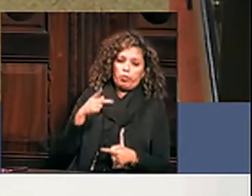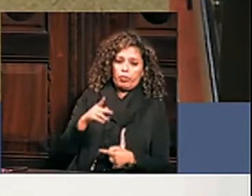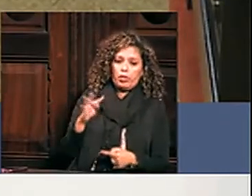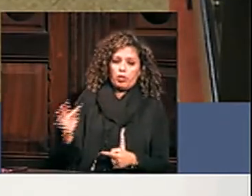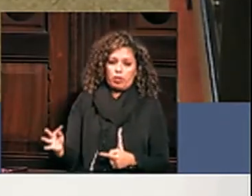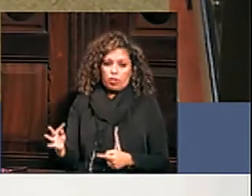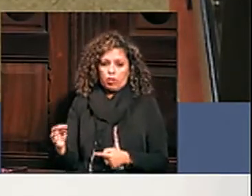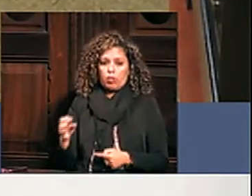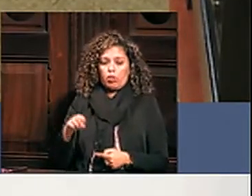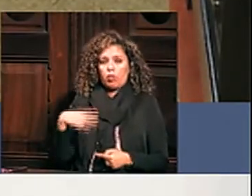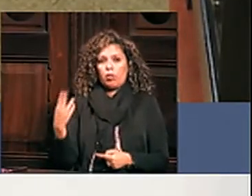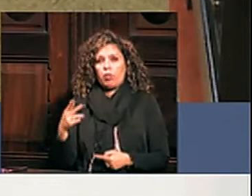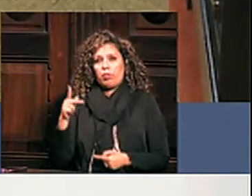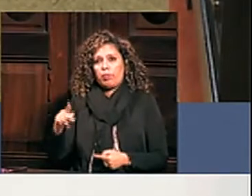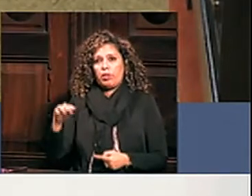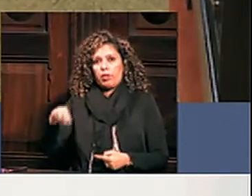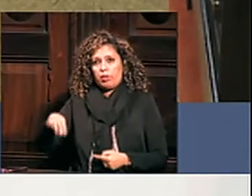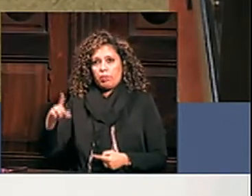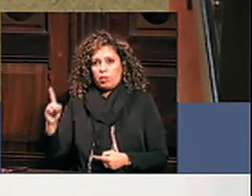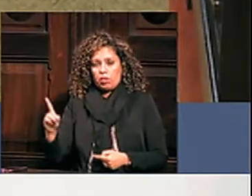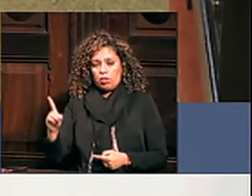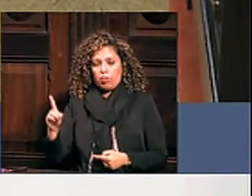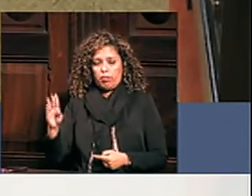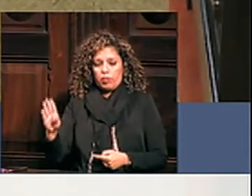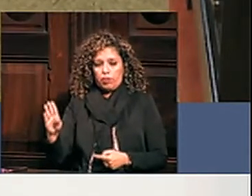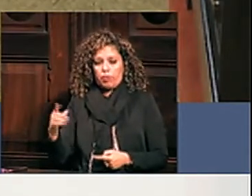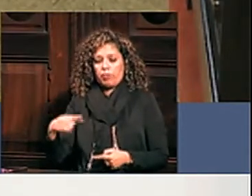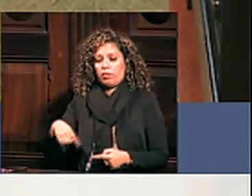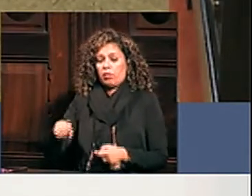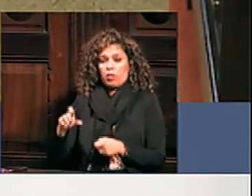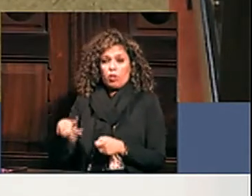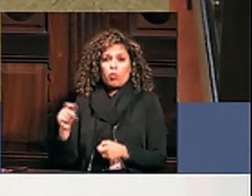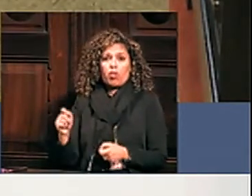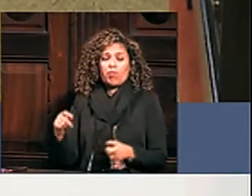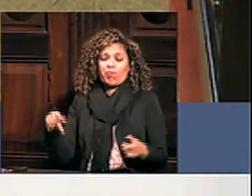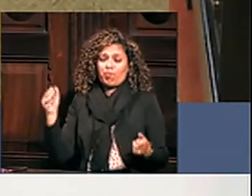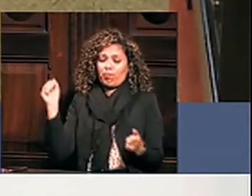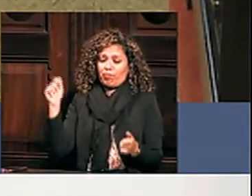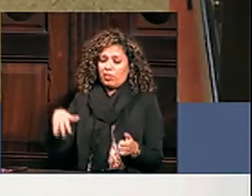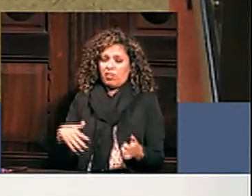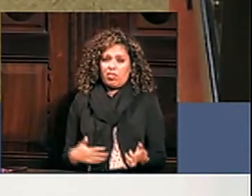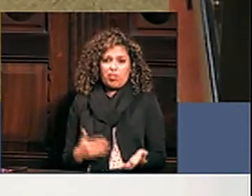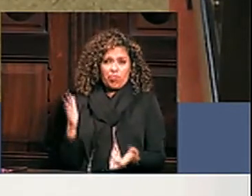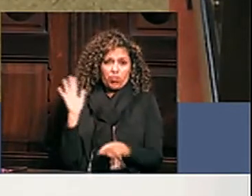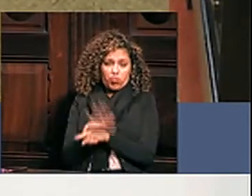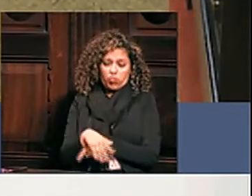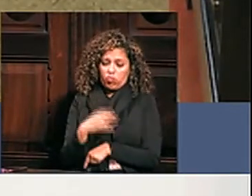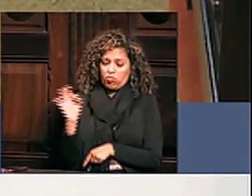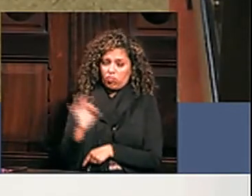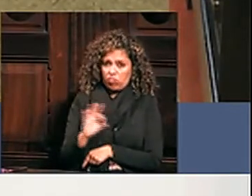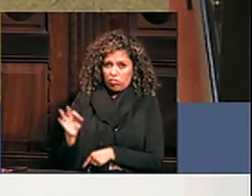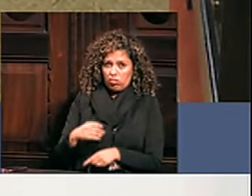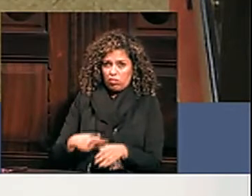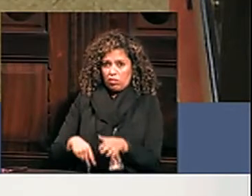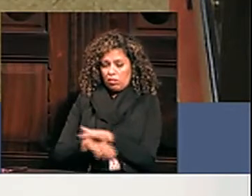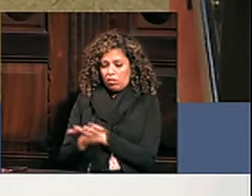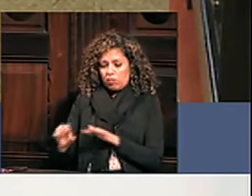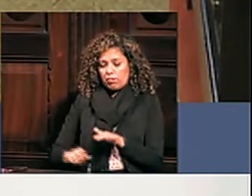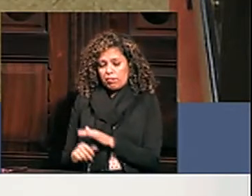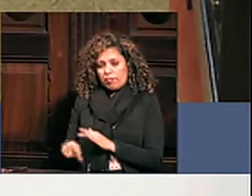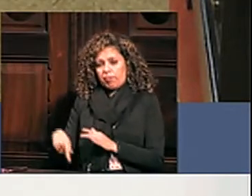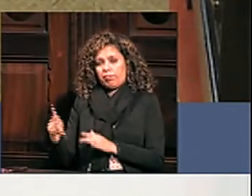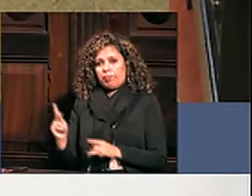foi um desastre para a Petrobras e para a população brasileira. Dito isso, como